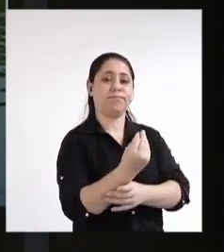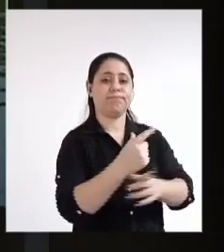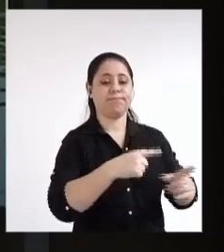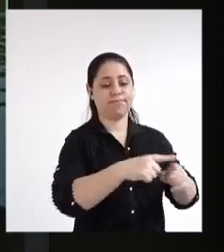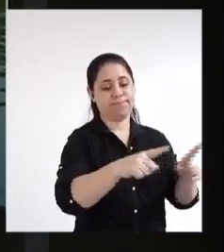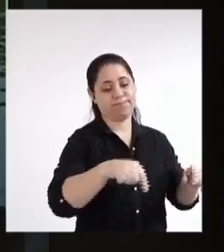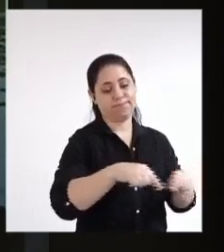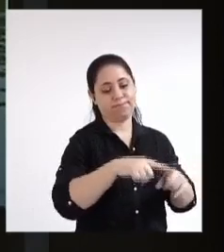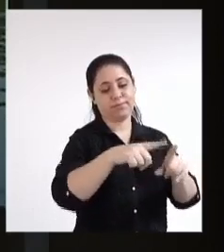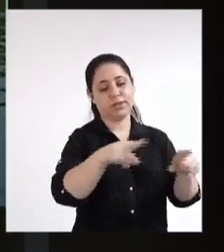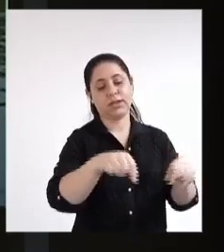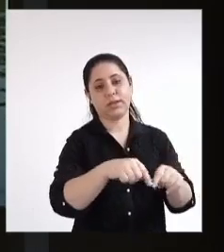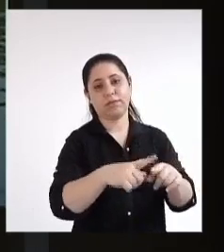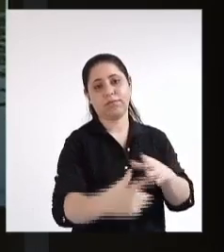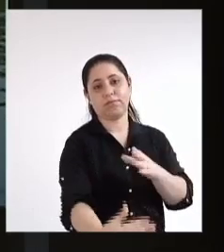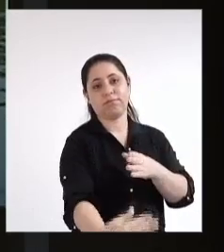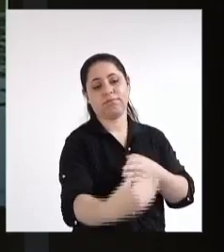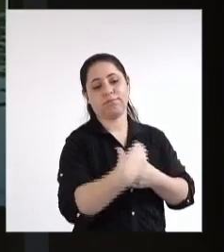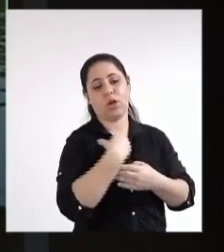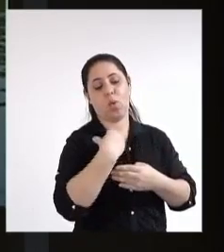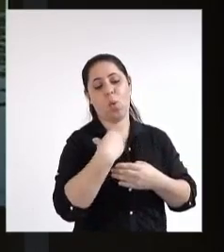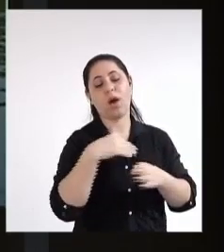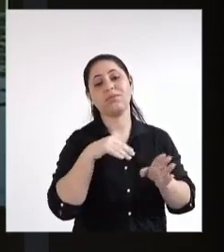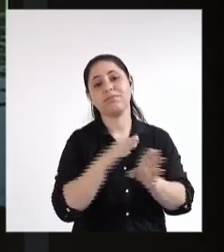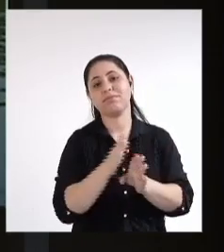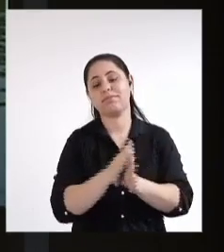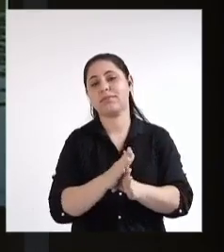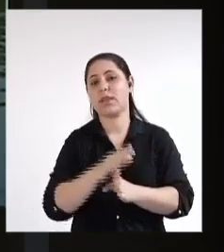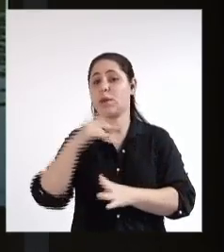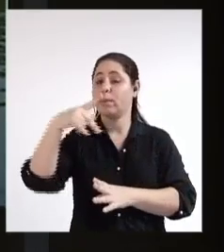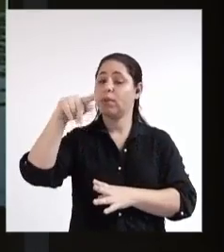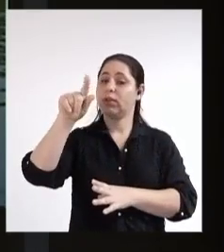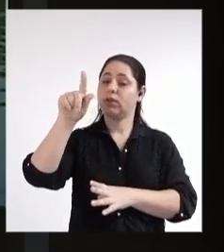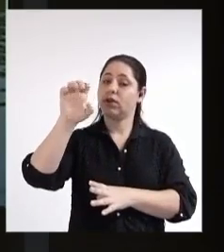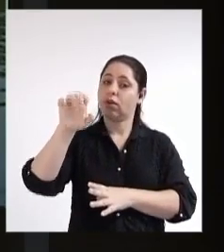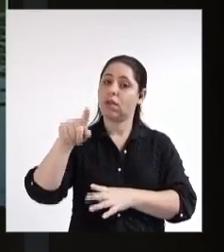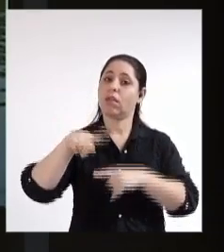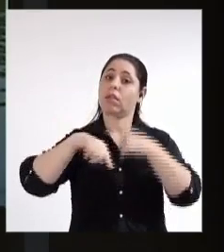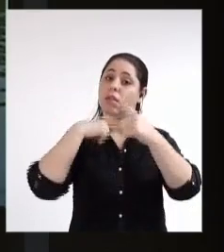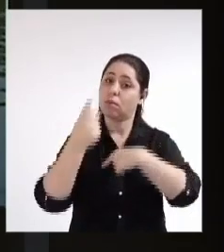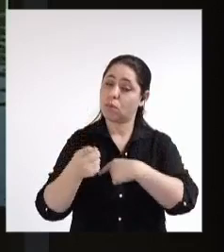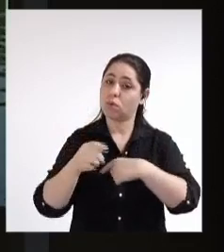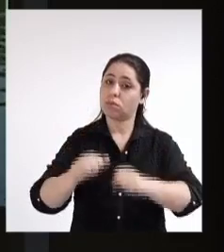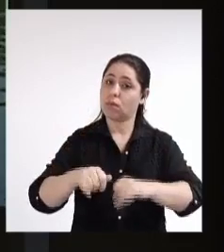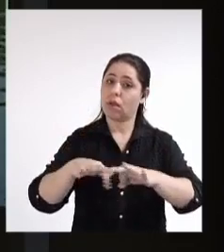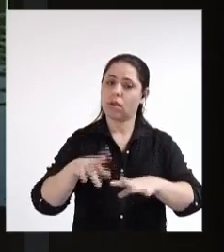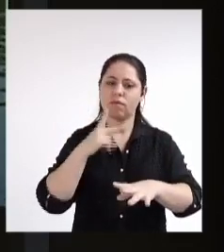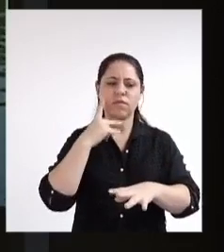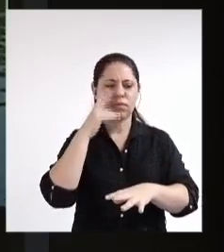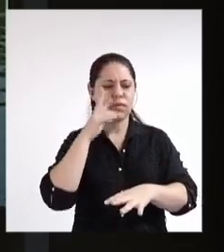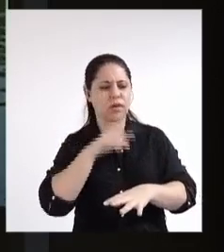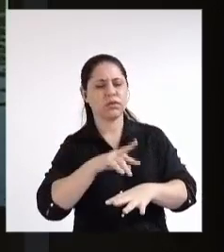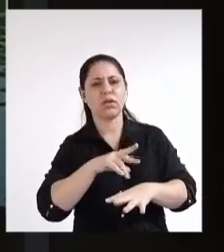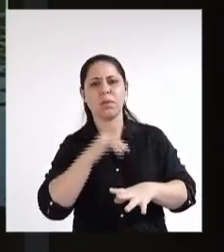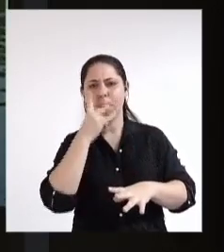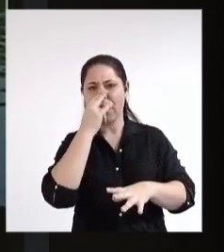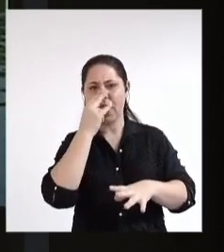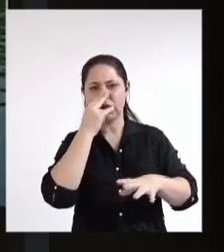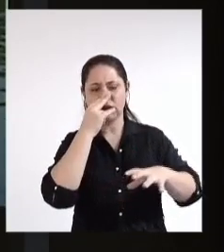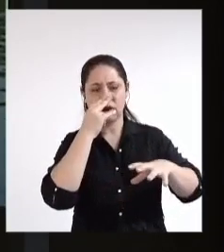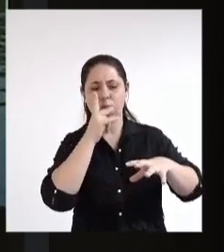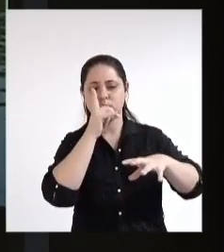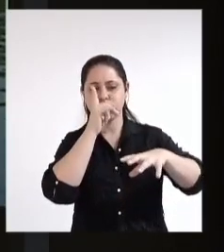ainda uma recomendação da pgr depois a própria plenário já havia se manifestado que era uma ilha de fato é e do quadro não é